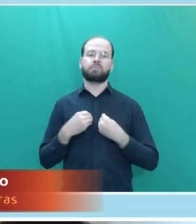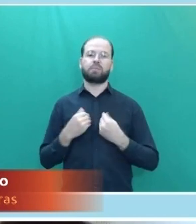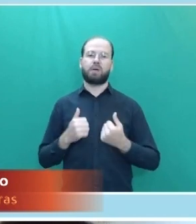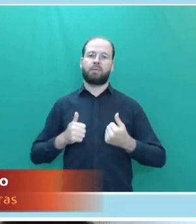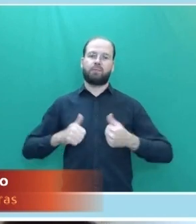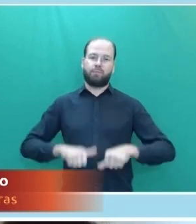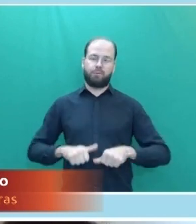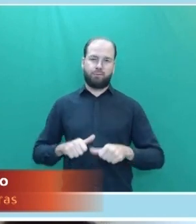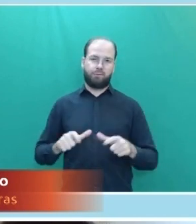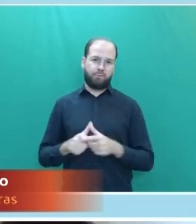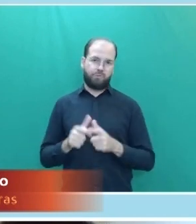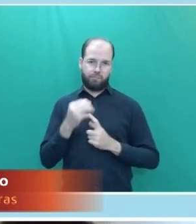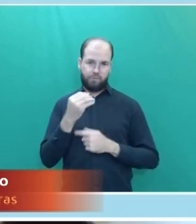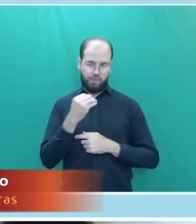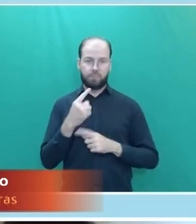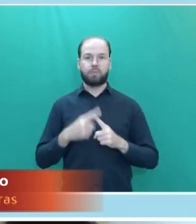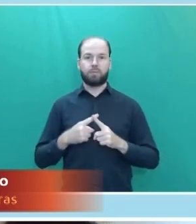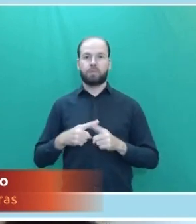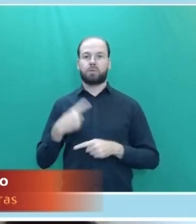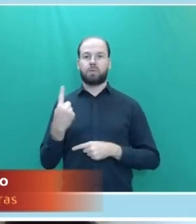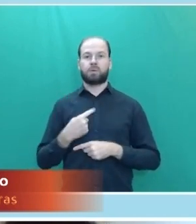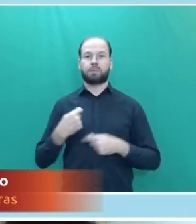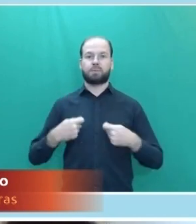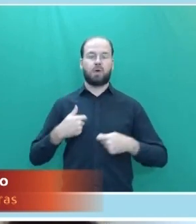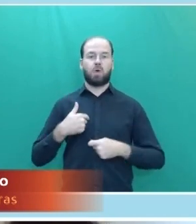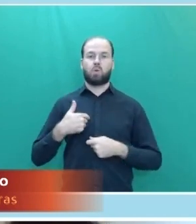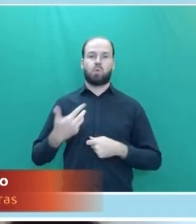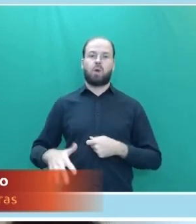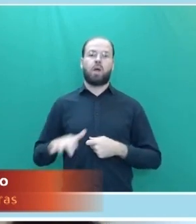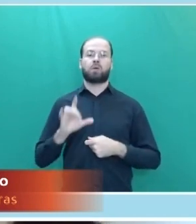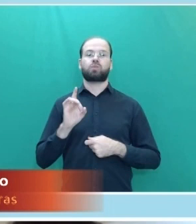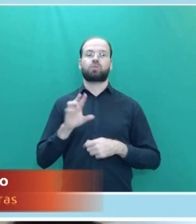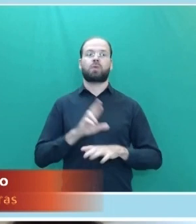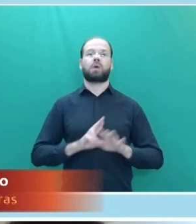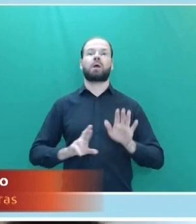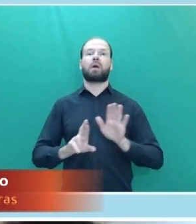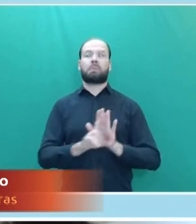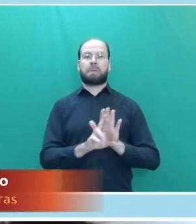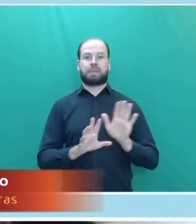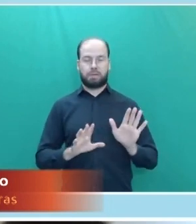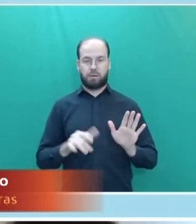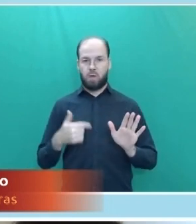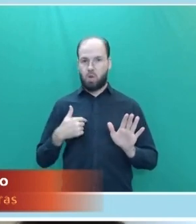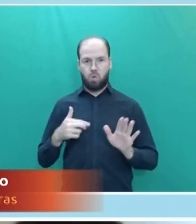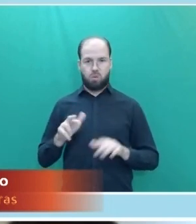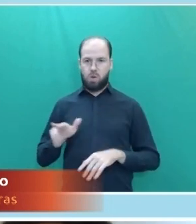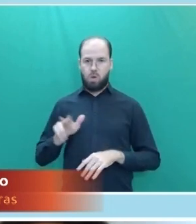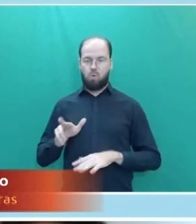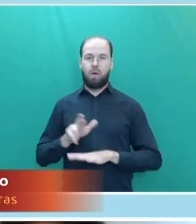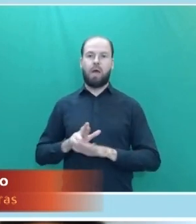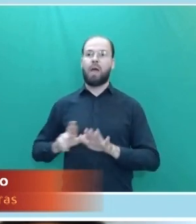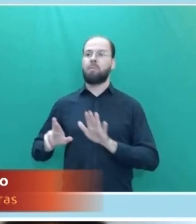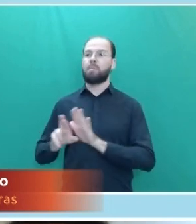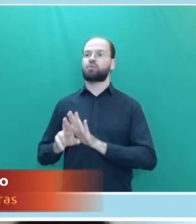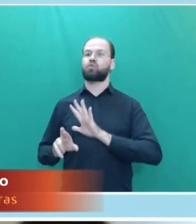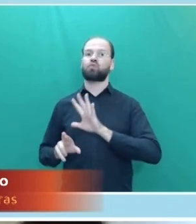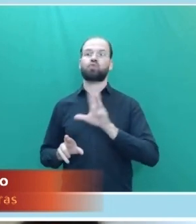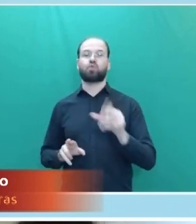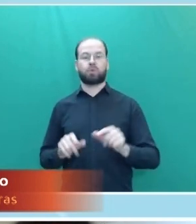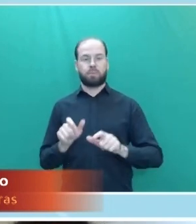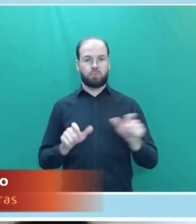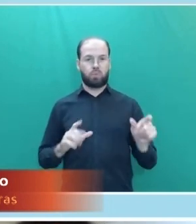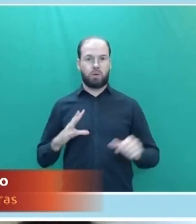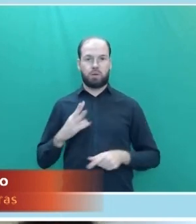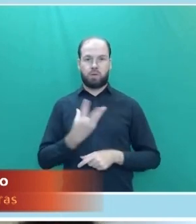a gente precisa, eu não quero só ser representada e eu não represento todas as pessoas trans ou todas as mulheres